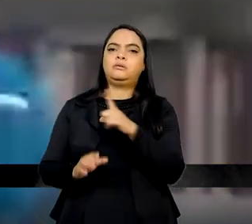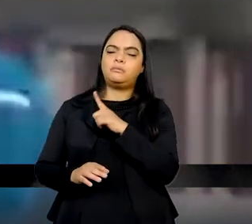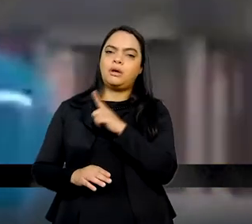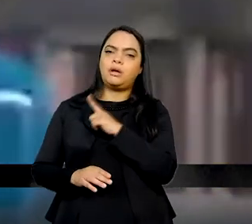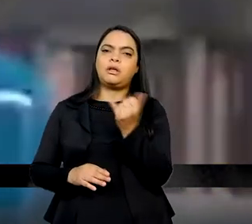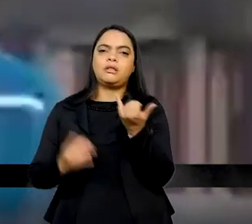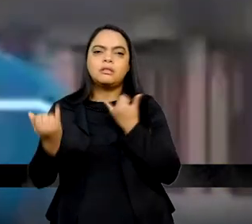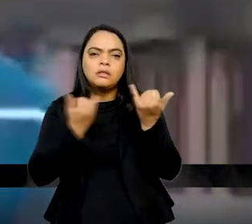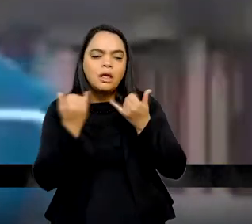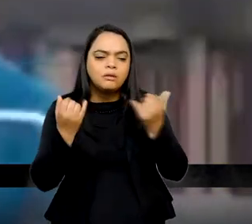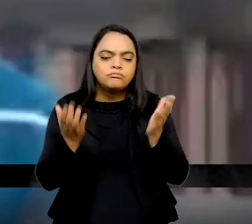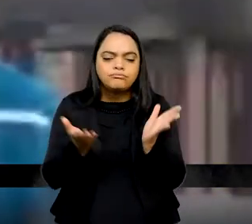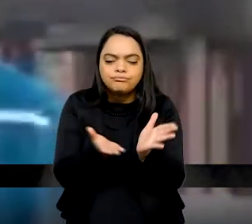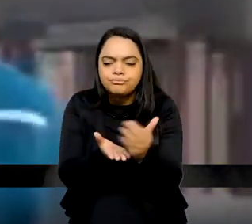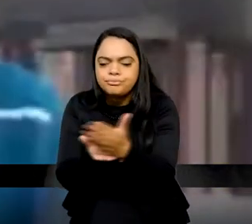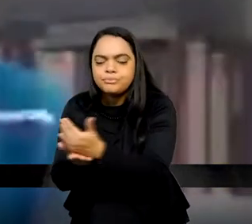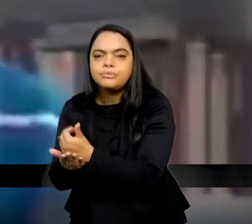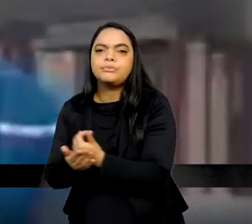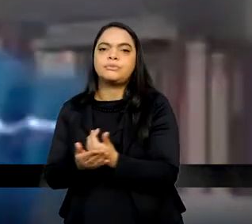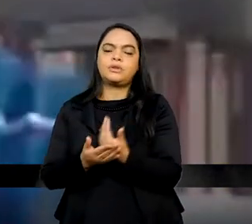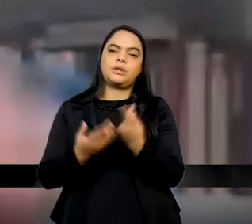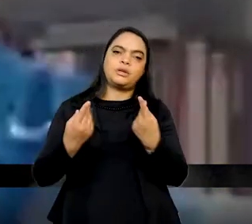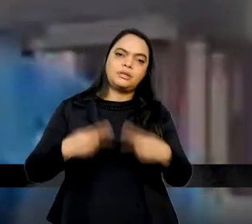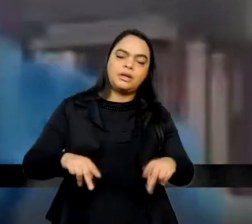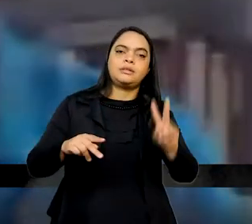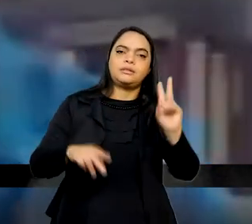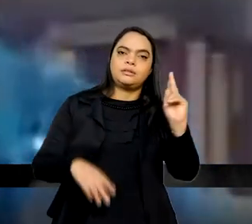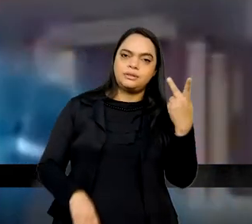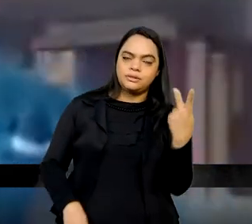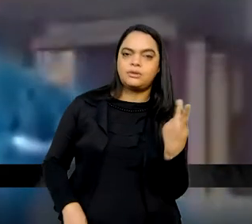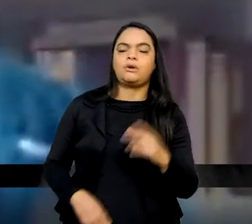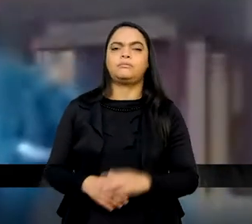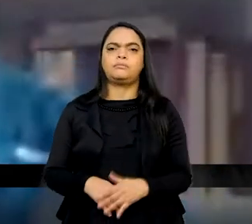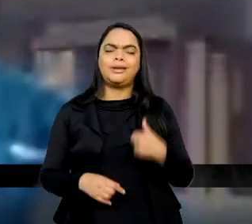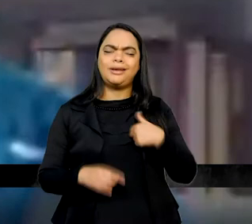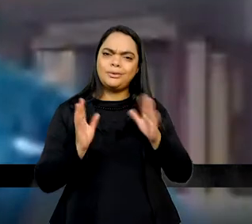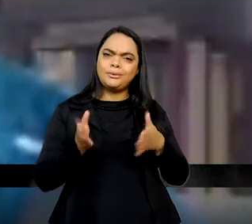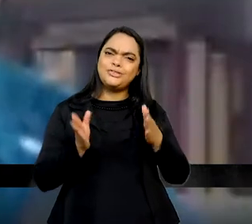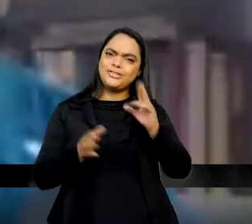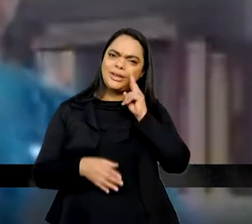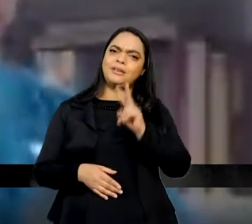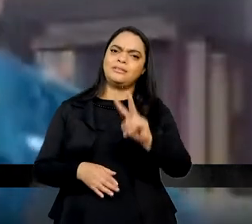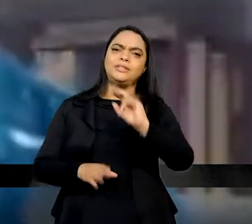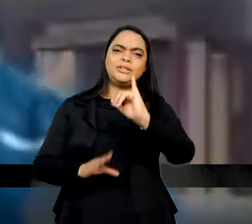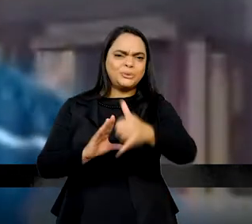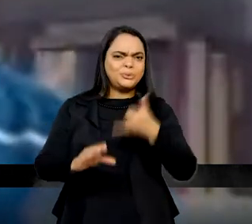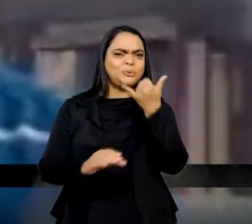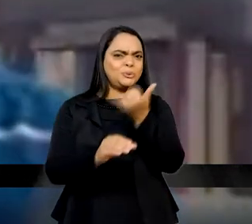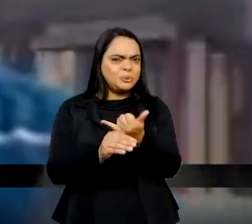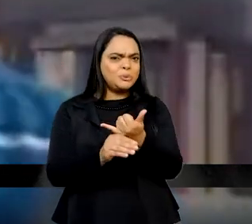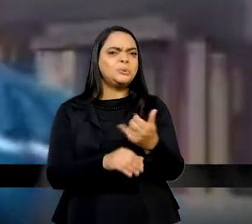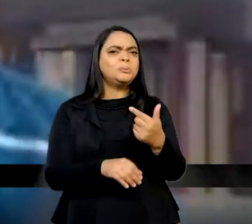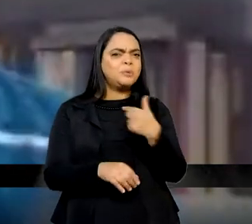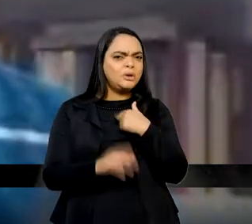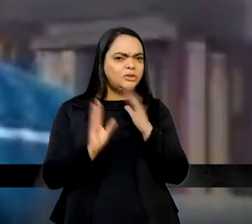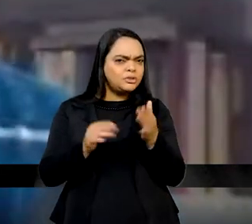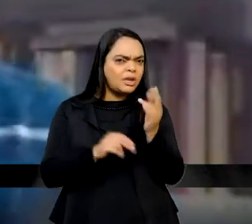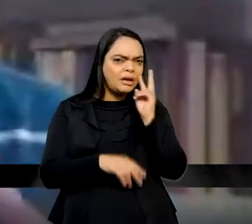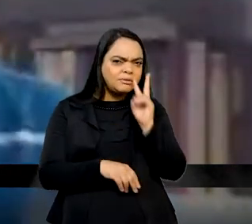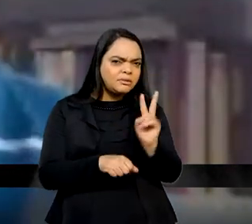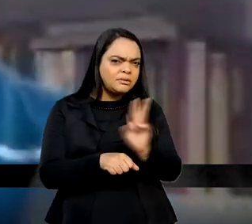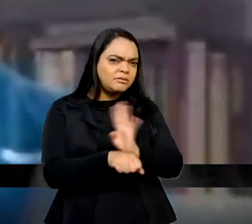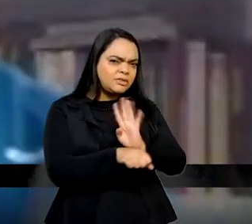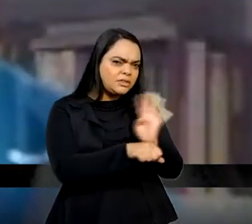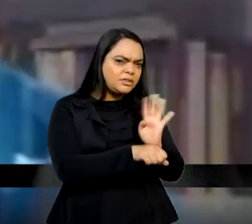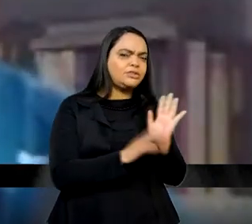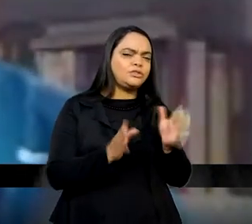atividades relacionadas a isso. Inclusive, eu já vi até alguma coisa no YouTube, né? Algumas coisas